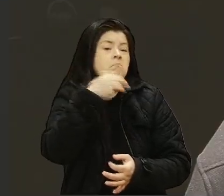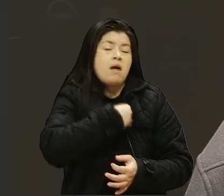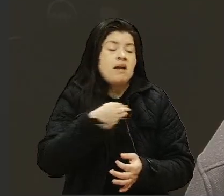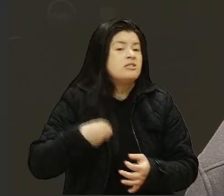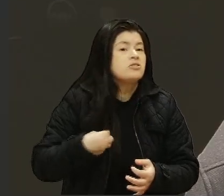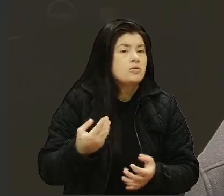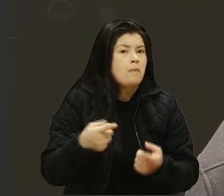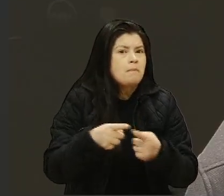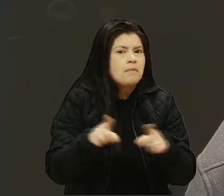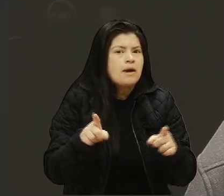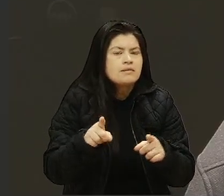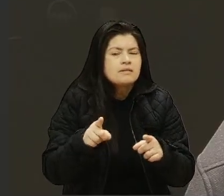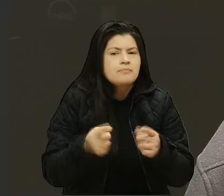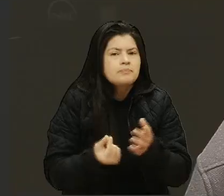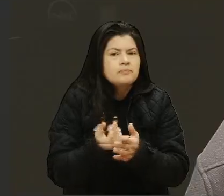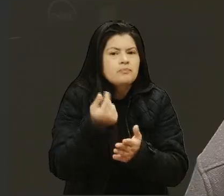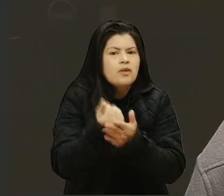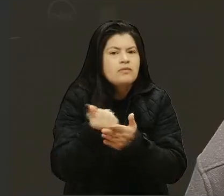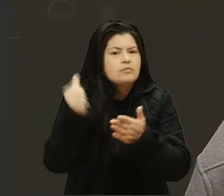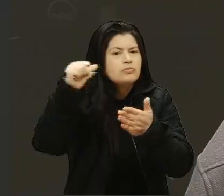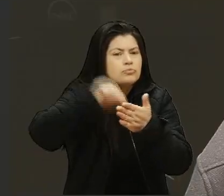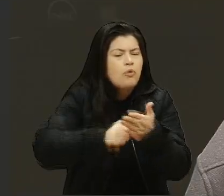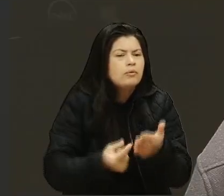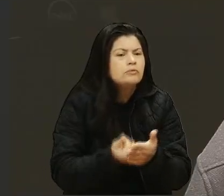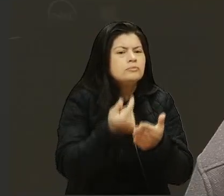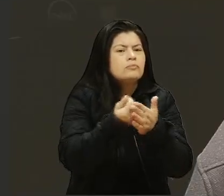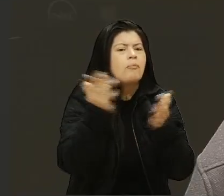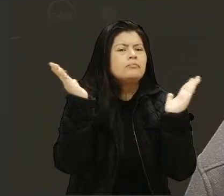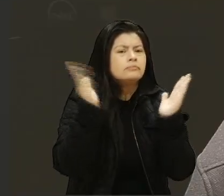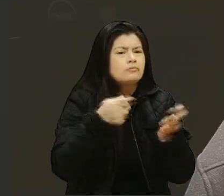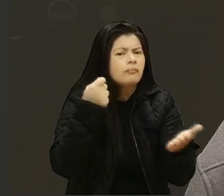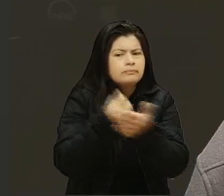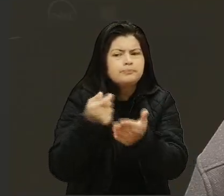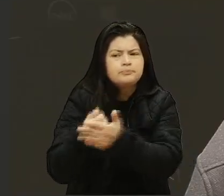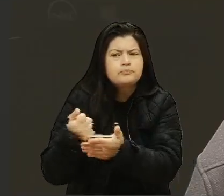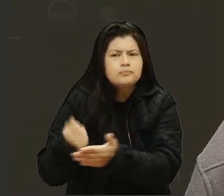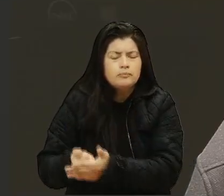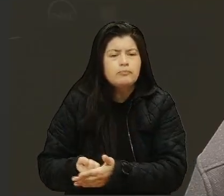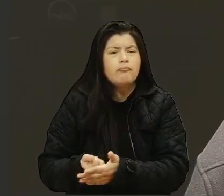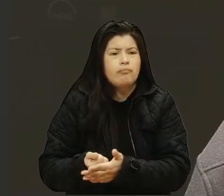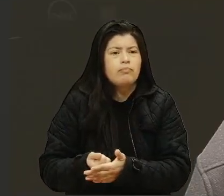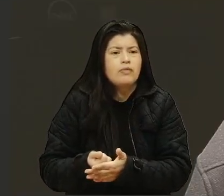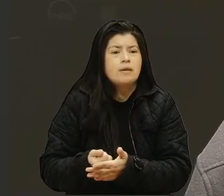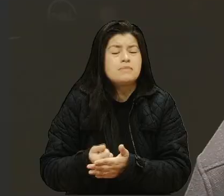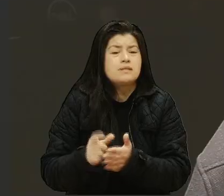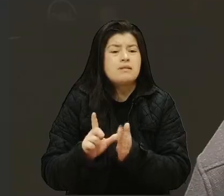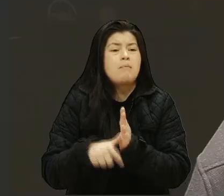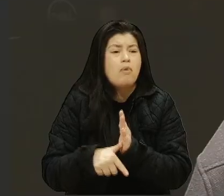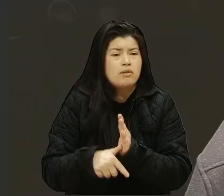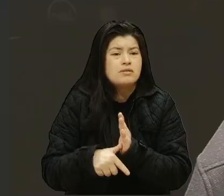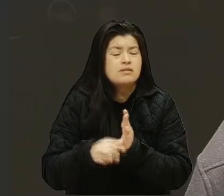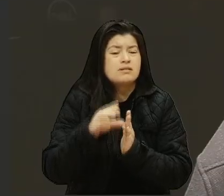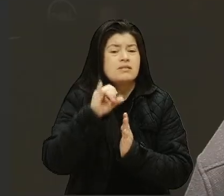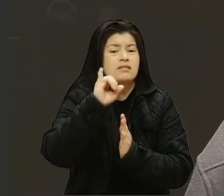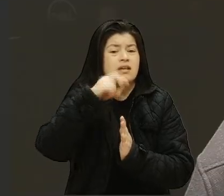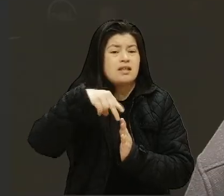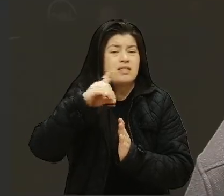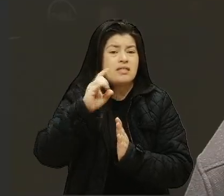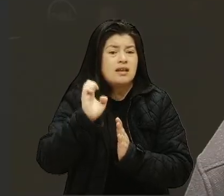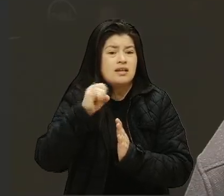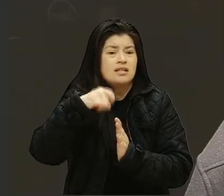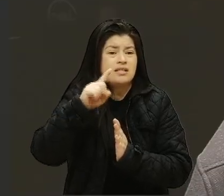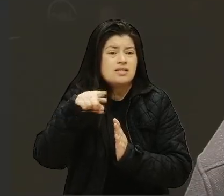600 mil reais. O prejuízo já está instituído. Não preciso eu falar para o vereador Santo Fantinel quanto ele foi condenado a pagar. Então, é uma ação